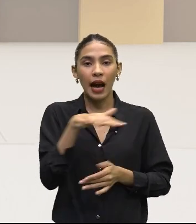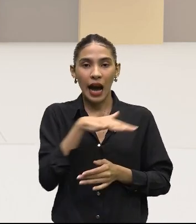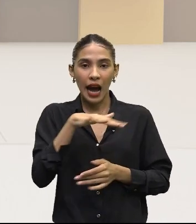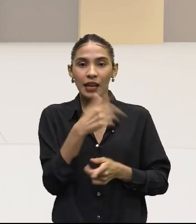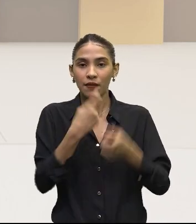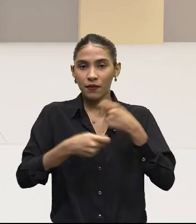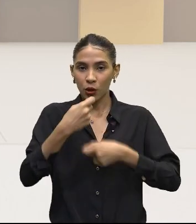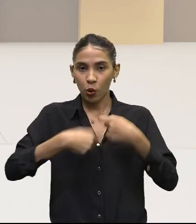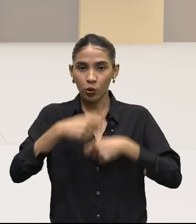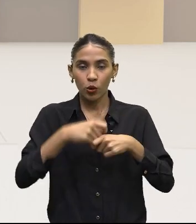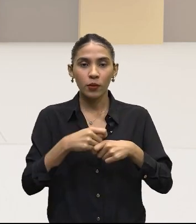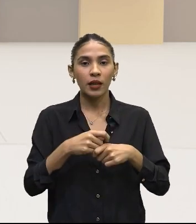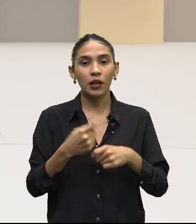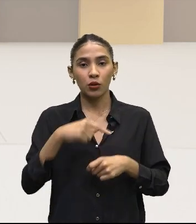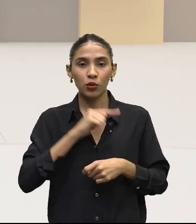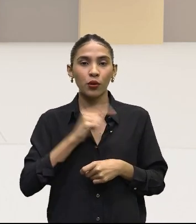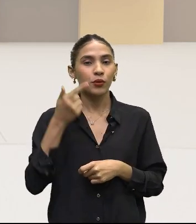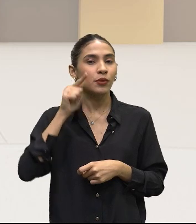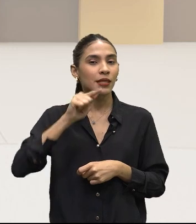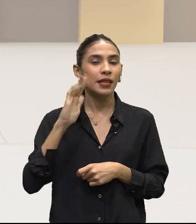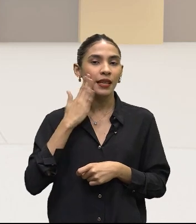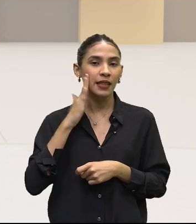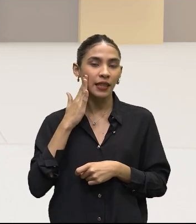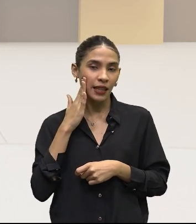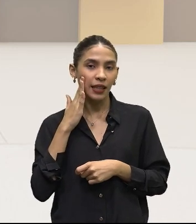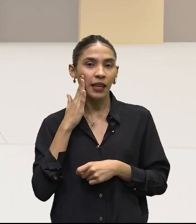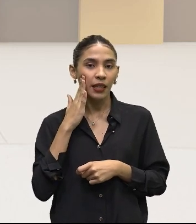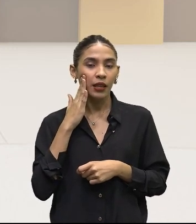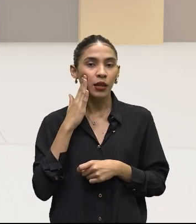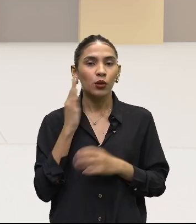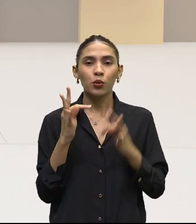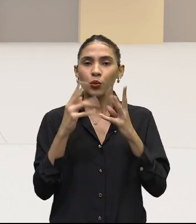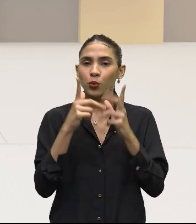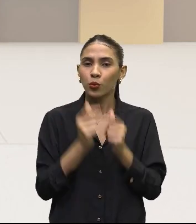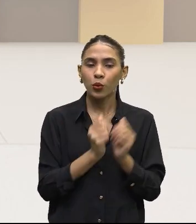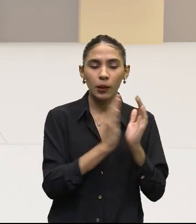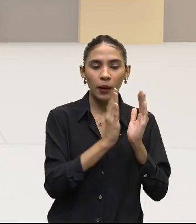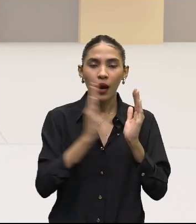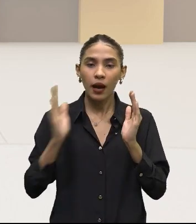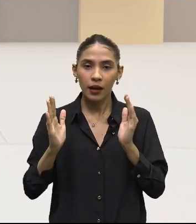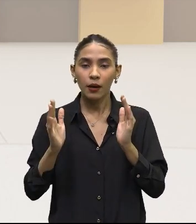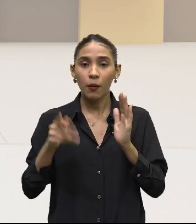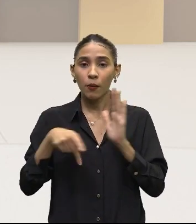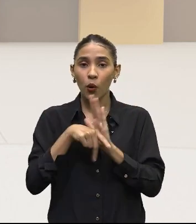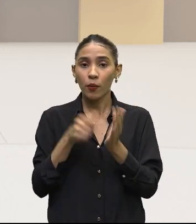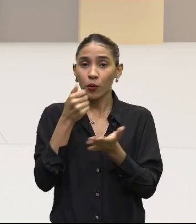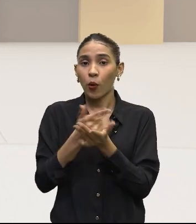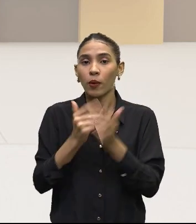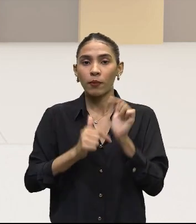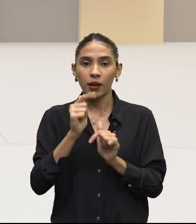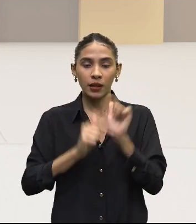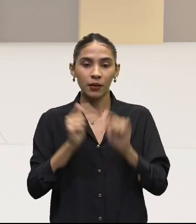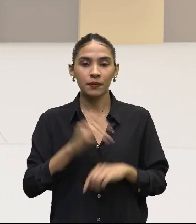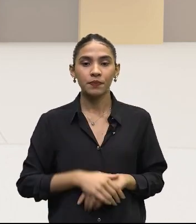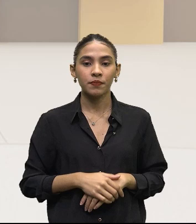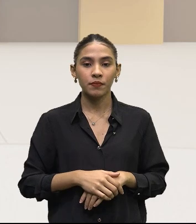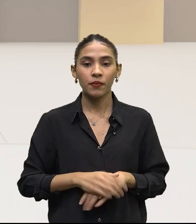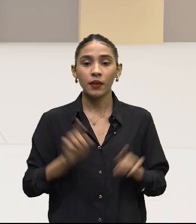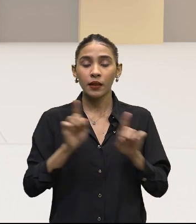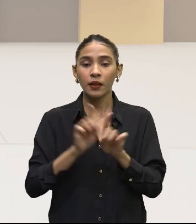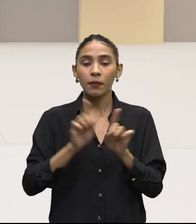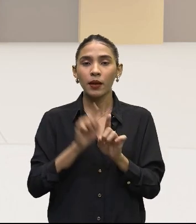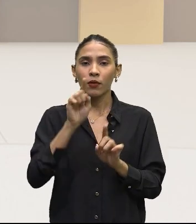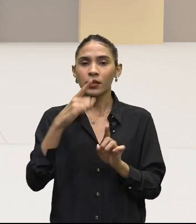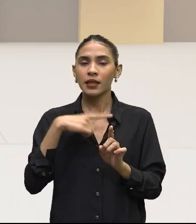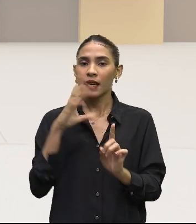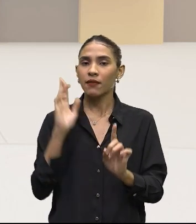o que acontece ali no processo da compra dos nossos produtos. O que mais? Comprometimento da tomada de